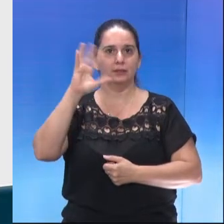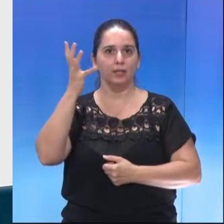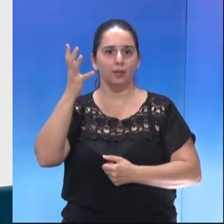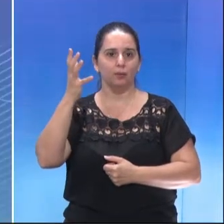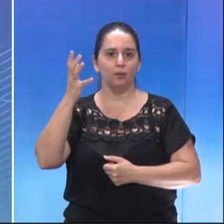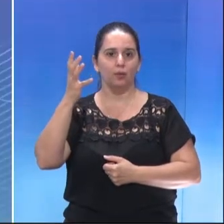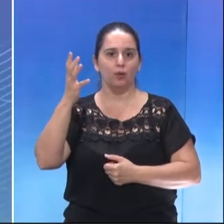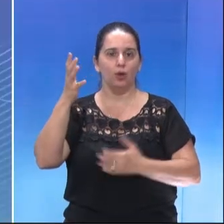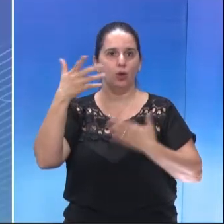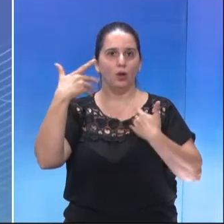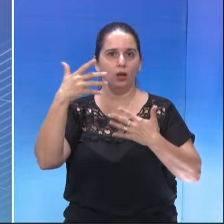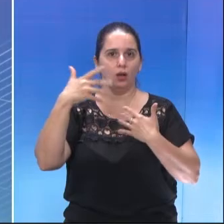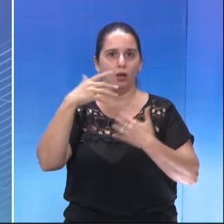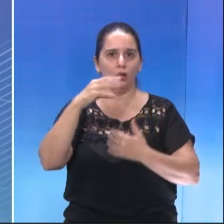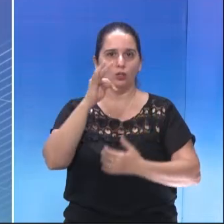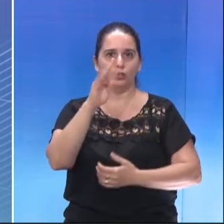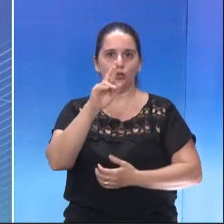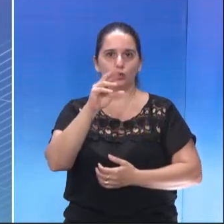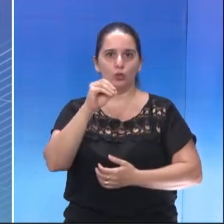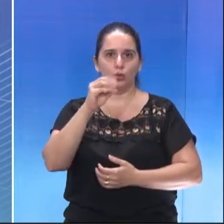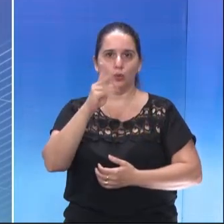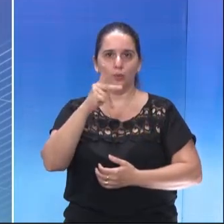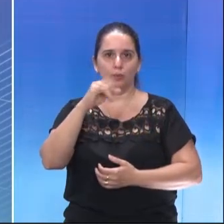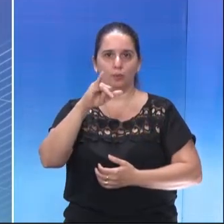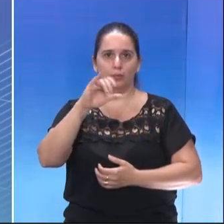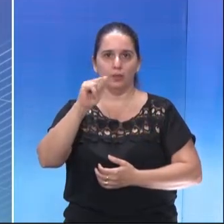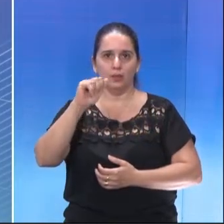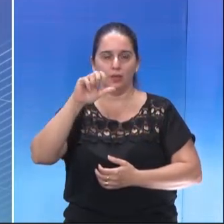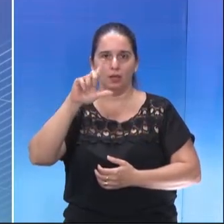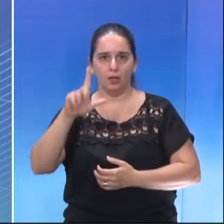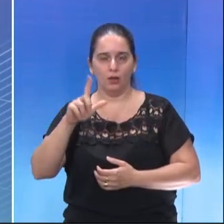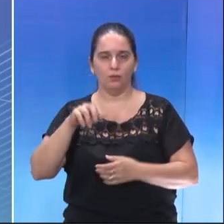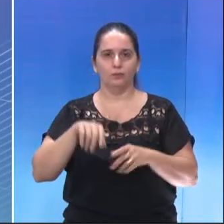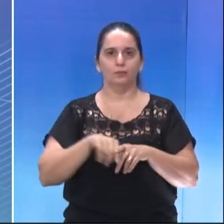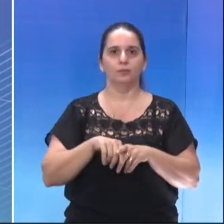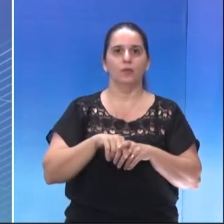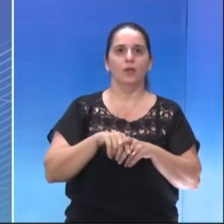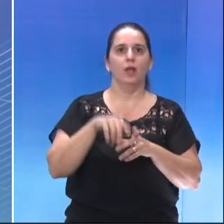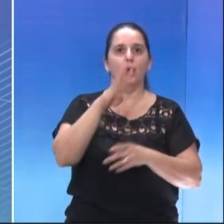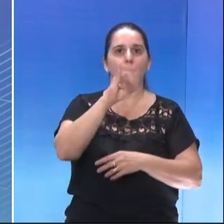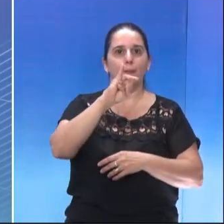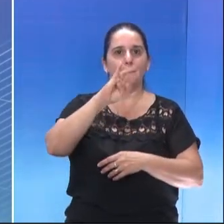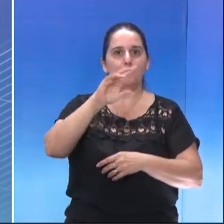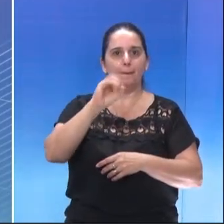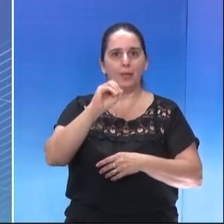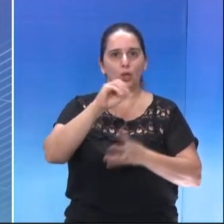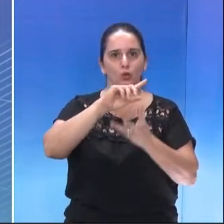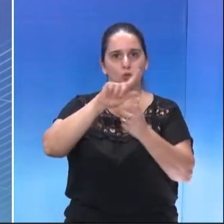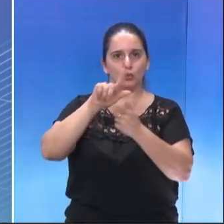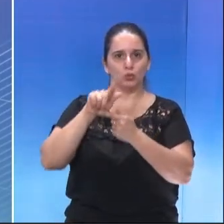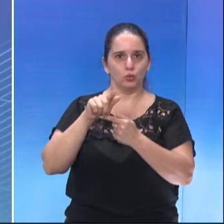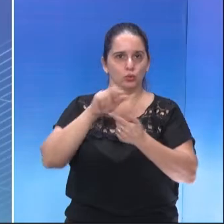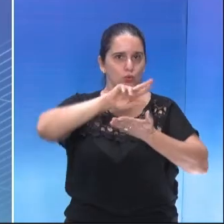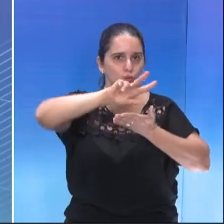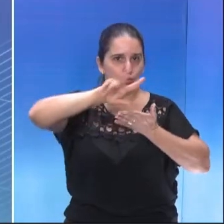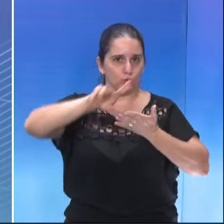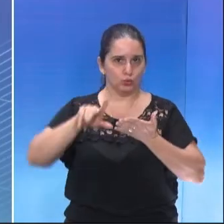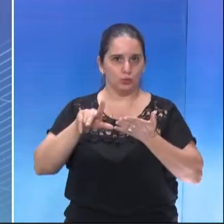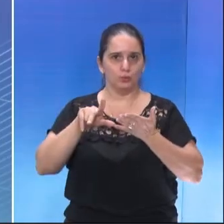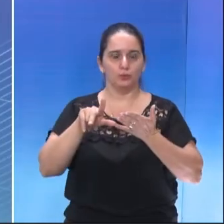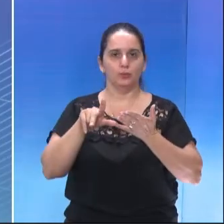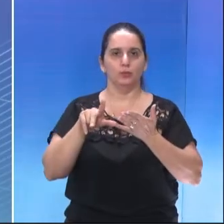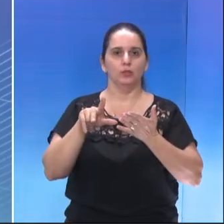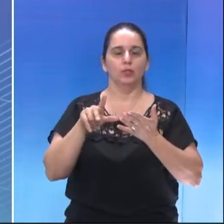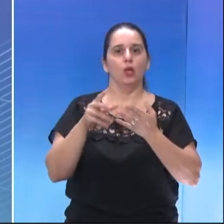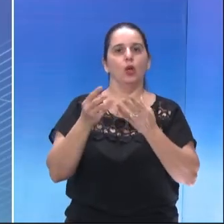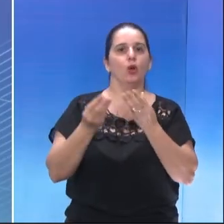questão apresenta biogeografia, ele está mostrando o seguinte: está apresentando um domínio, né, um tipo de vegetação